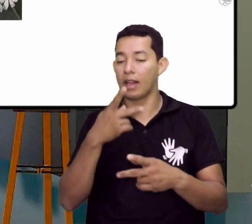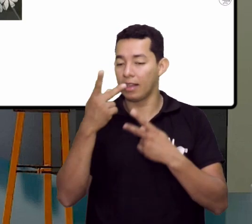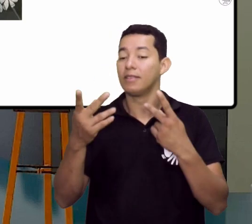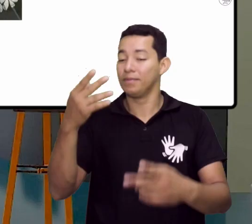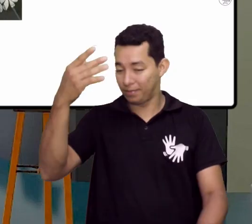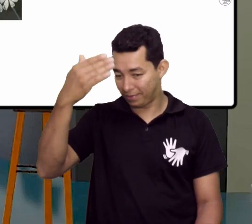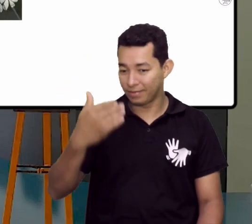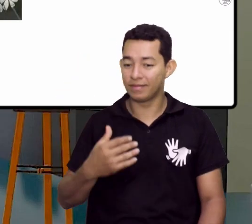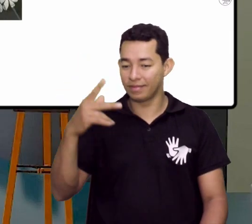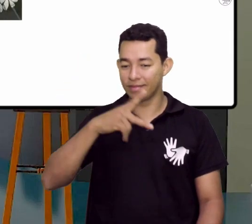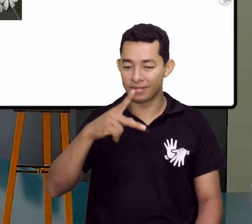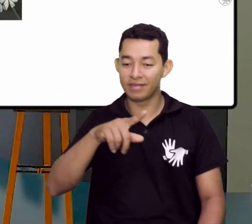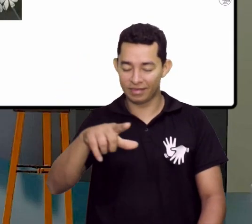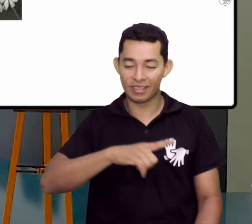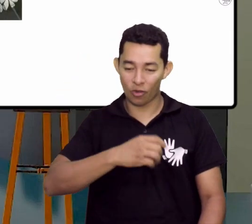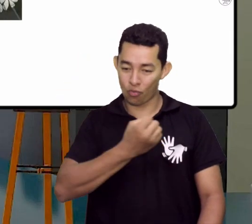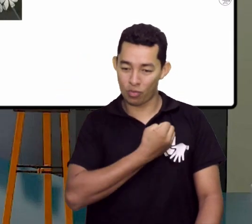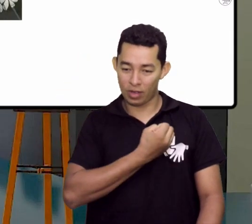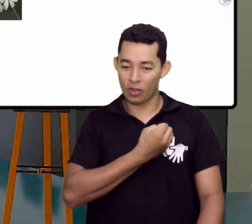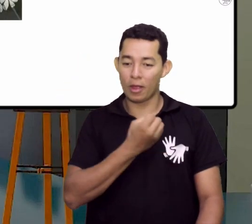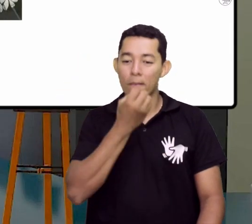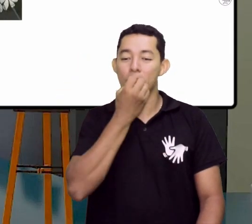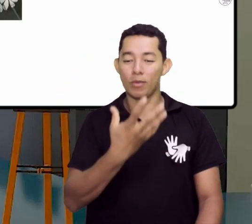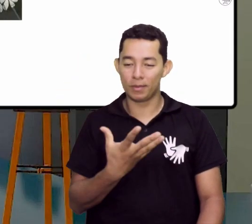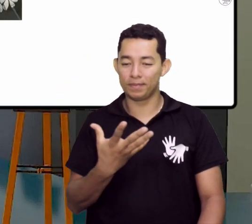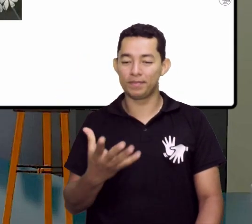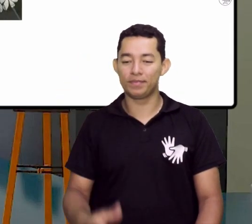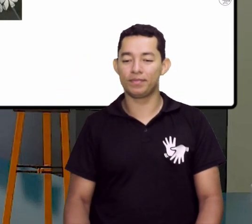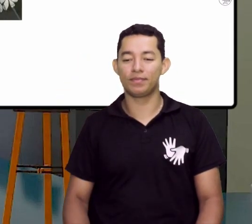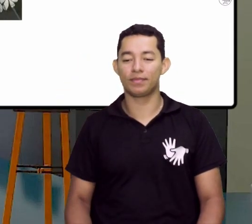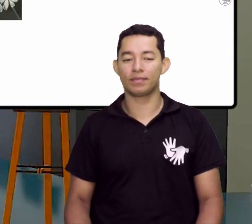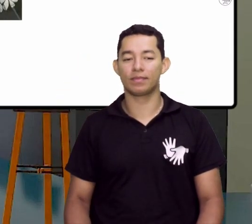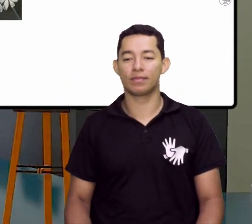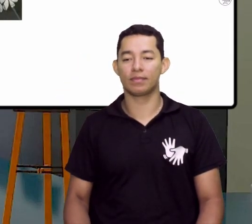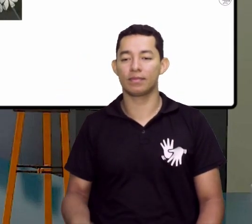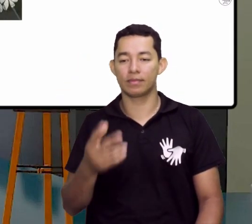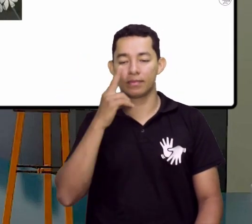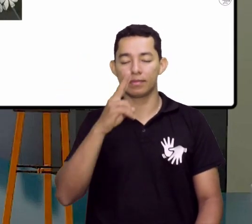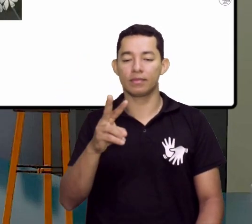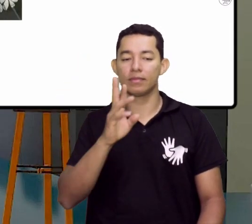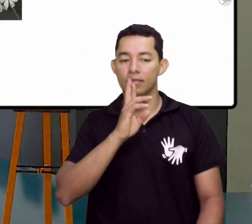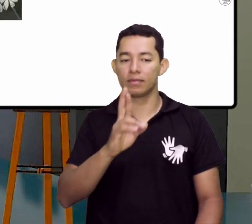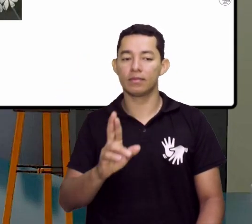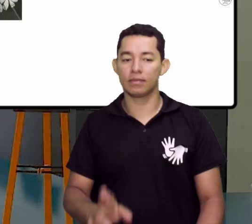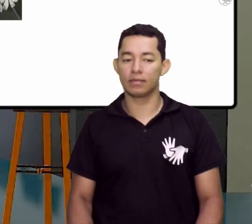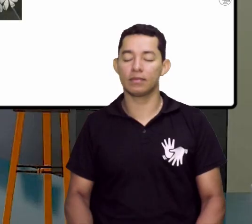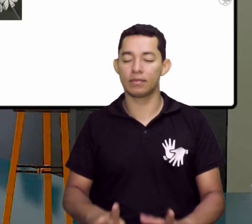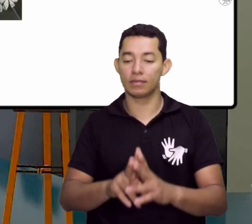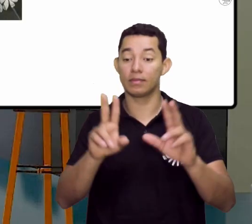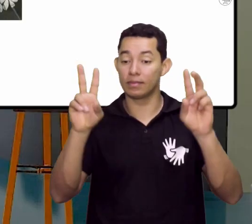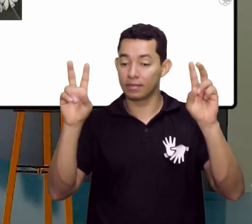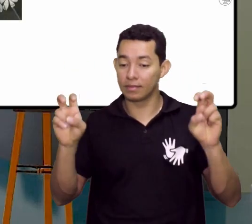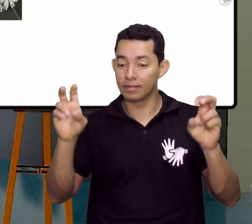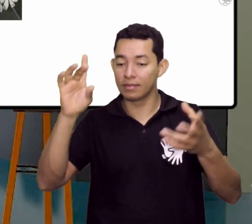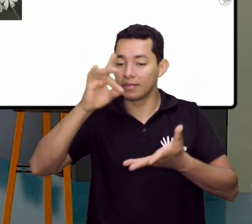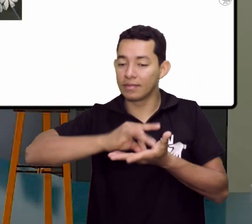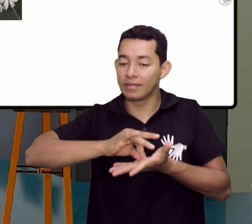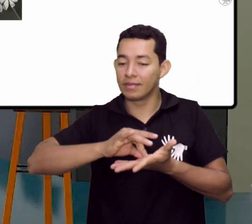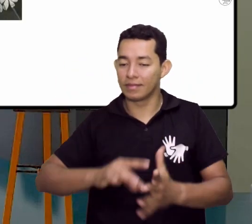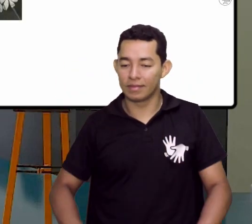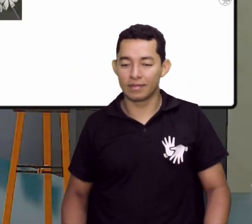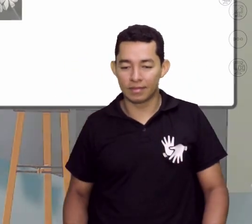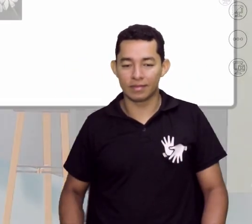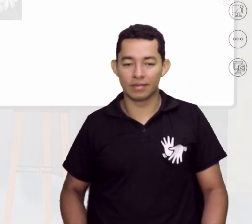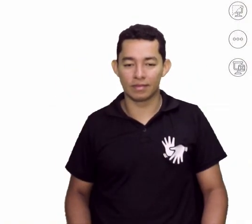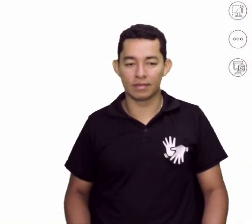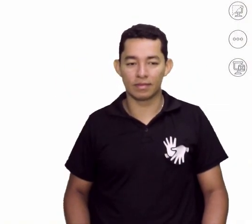você merece uma boa nota, né? Então, vamos ver a resposta, entre aspas, oficial. Volta